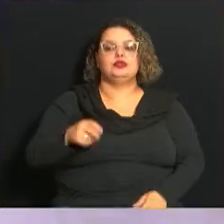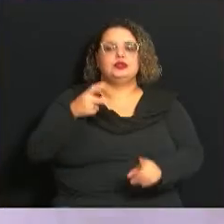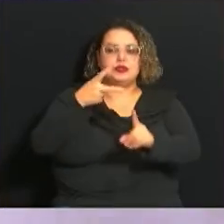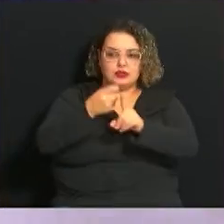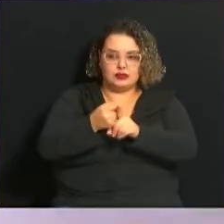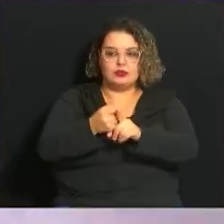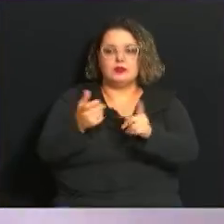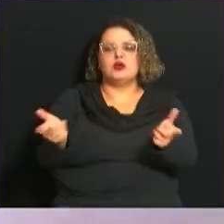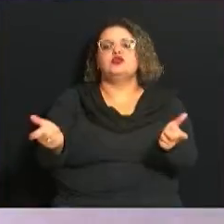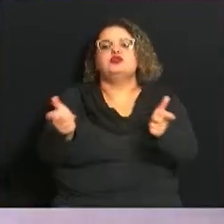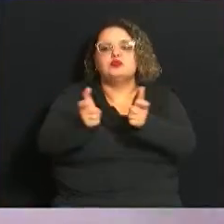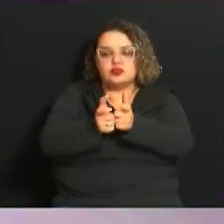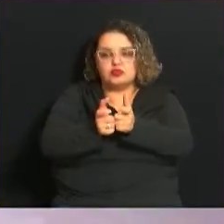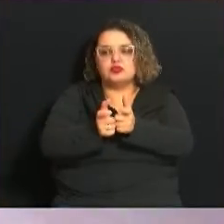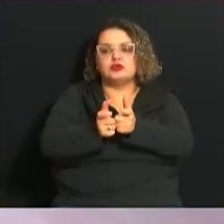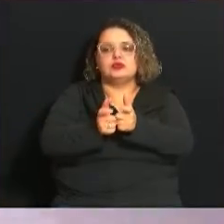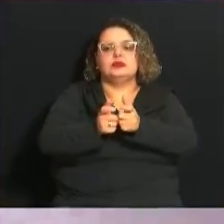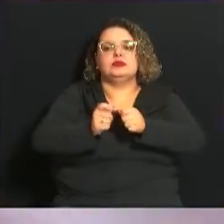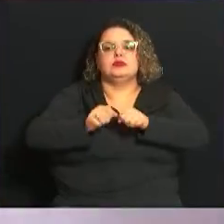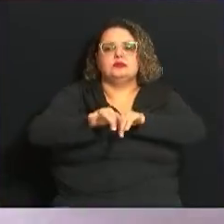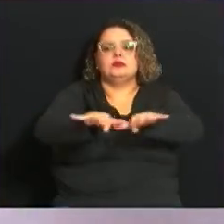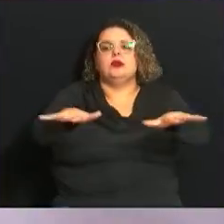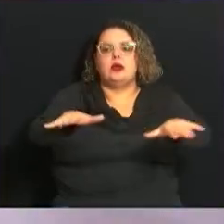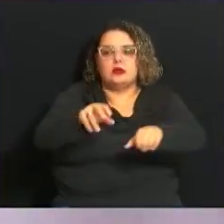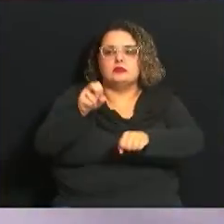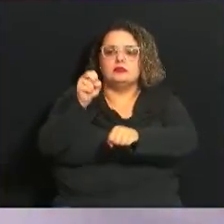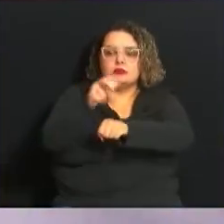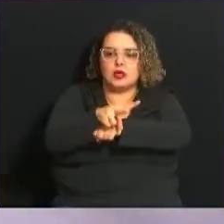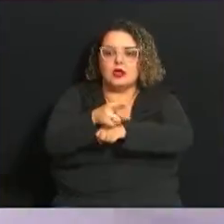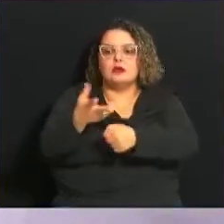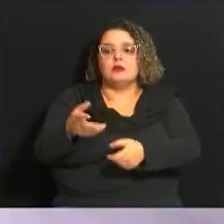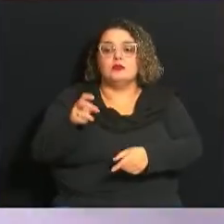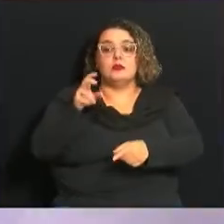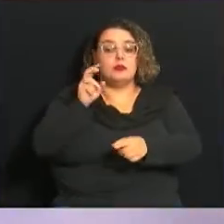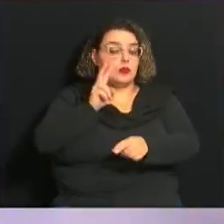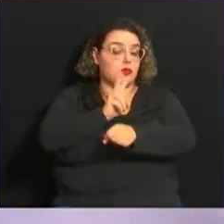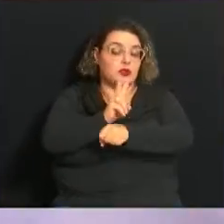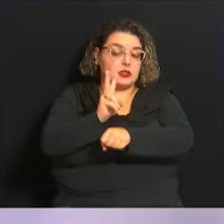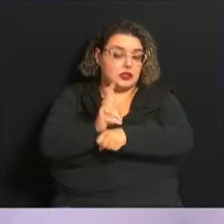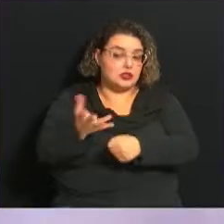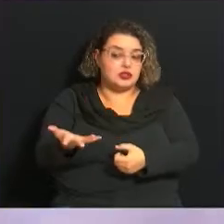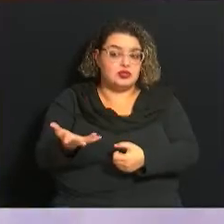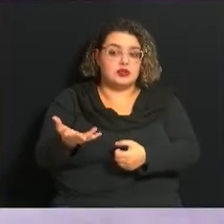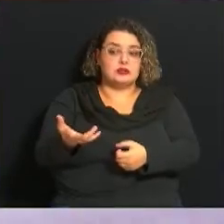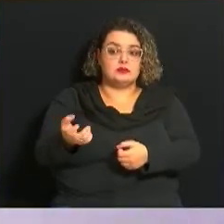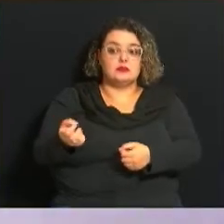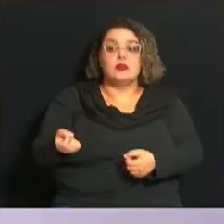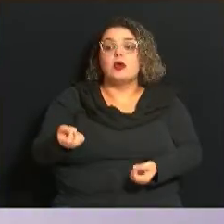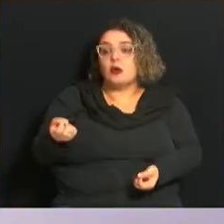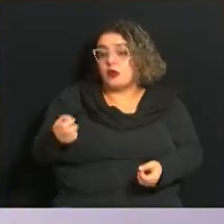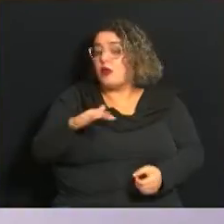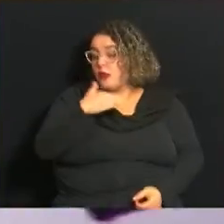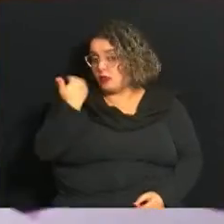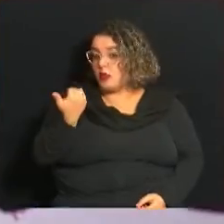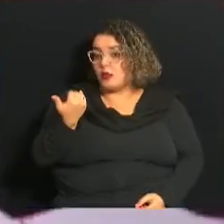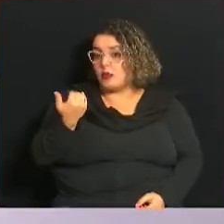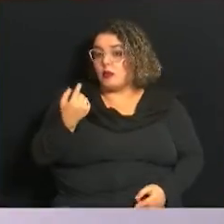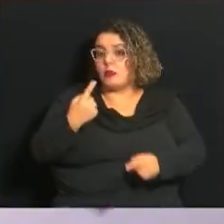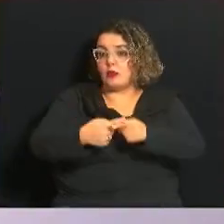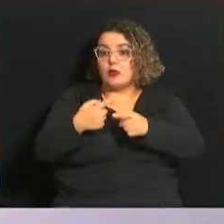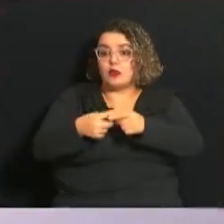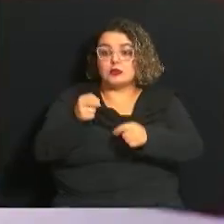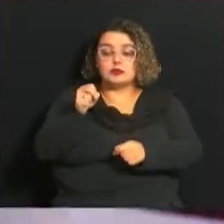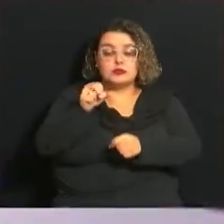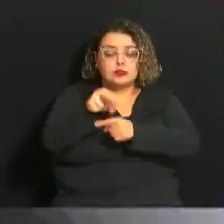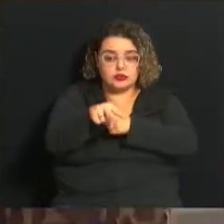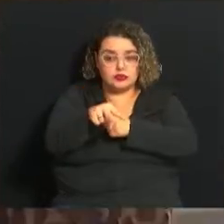diminuir essa circulação viral, para proteger dos casos mais graves, das internações e até óbitos que podem ser causados por essas doenças. Bom, por